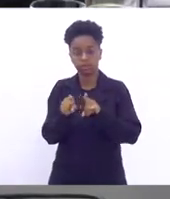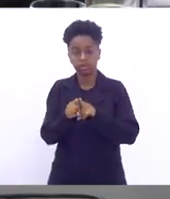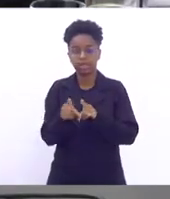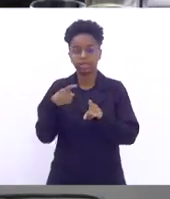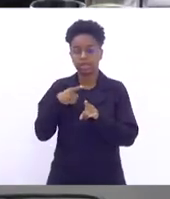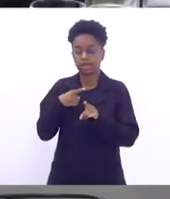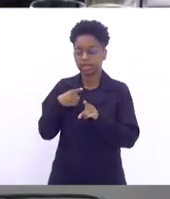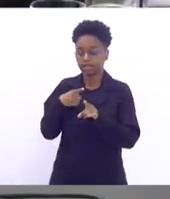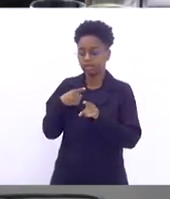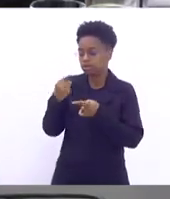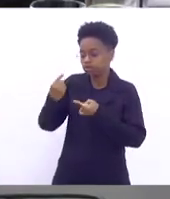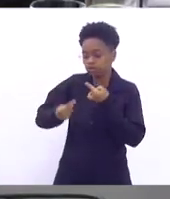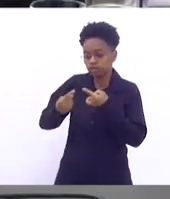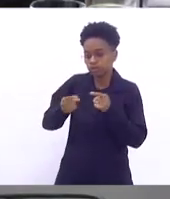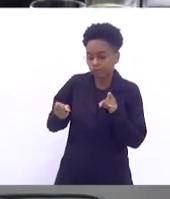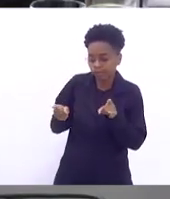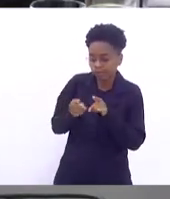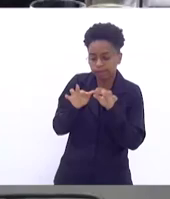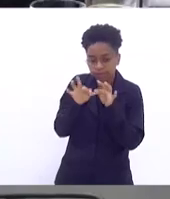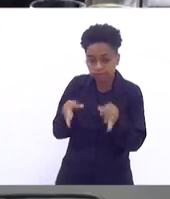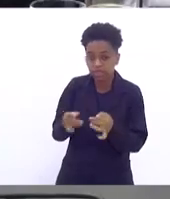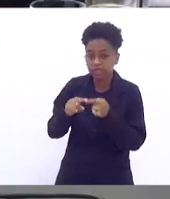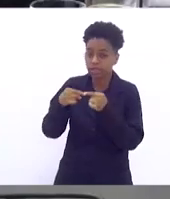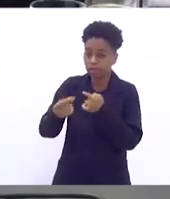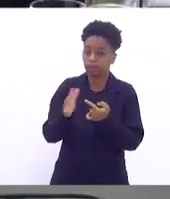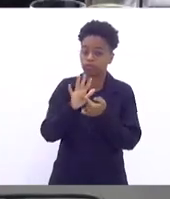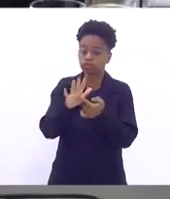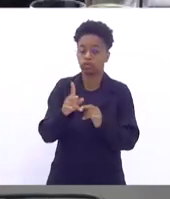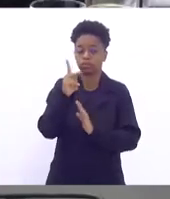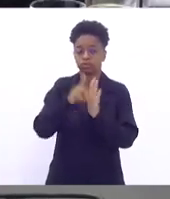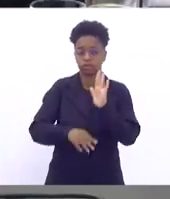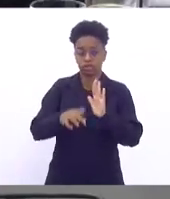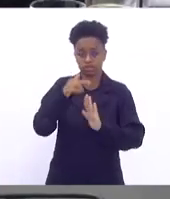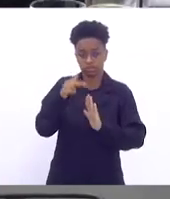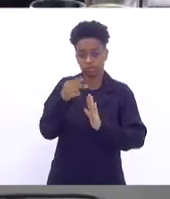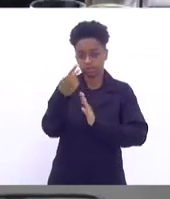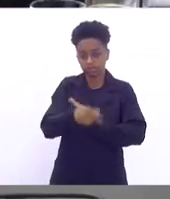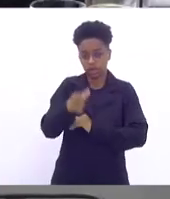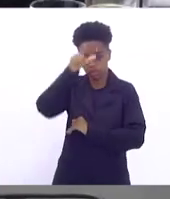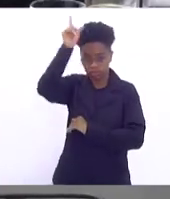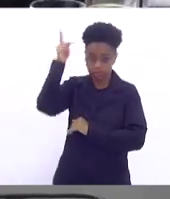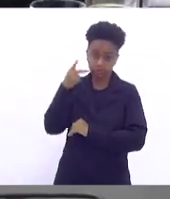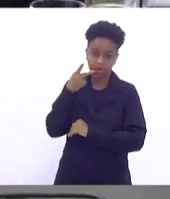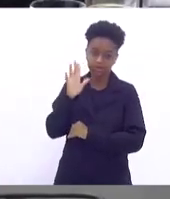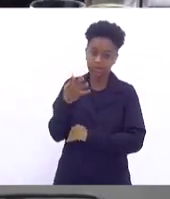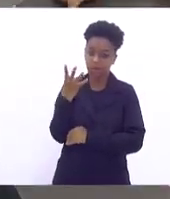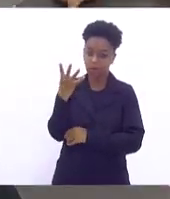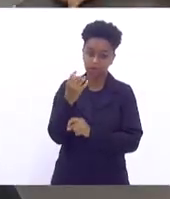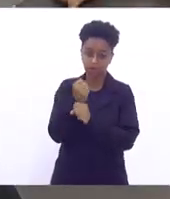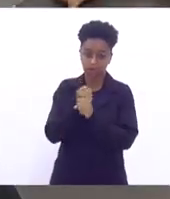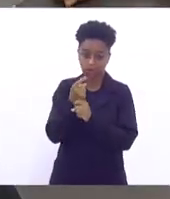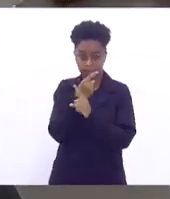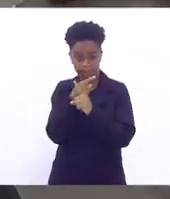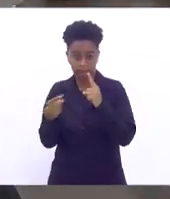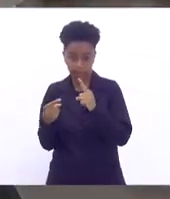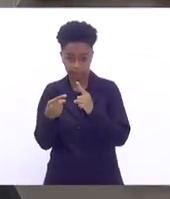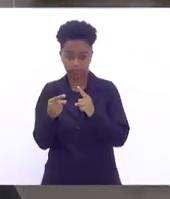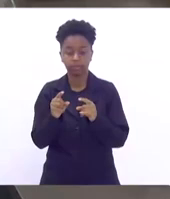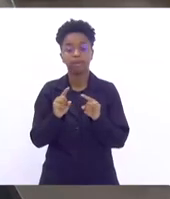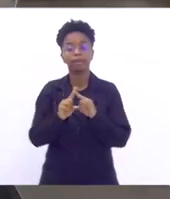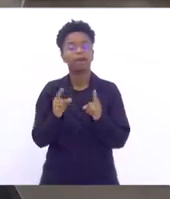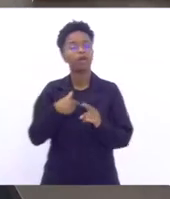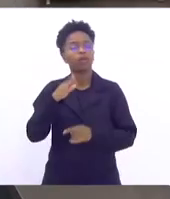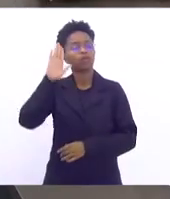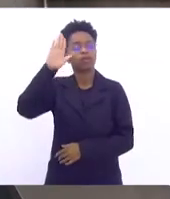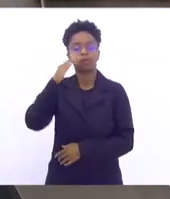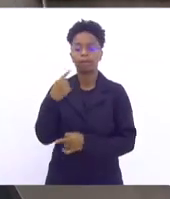debate E aí veio à tona esse projeto de resolução do deputado Luiz Paulo já tramitando há quatro anos e meio na casa minha questão de ordem é o seguinte eu